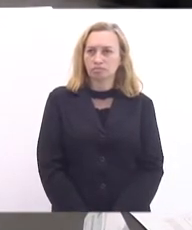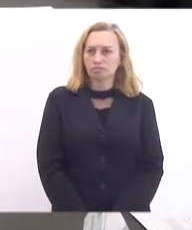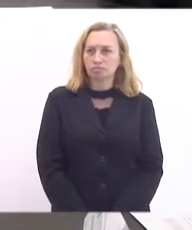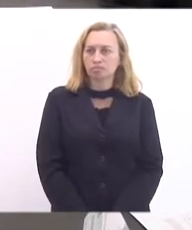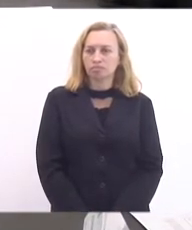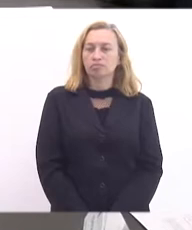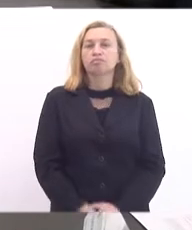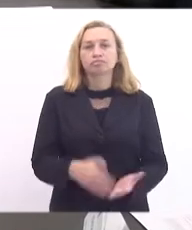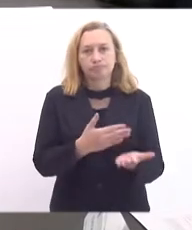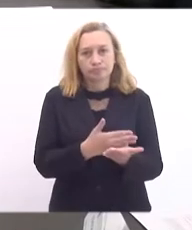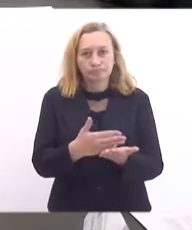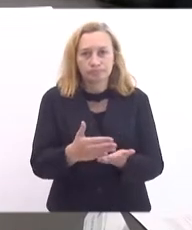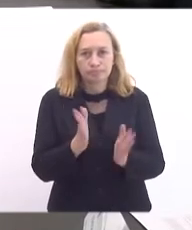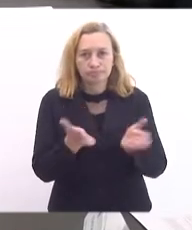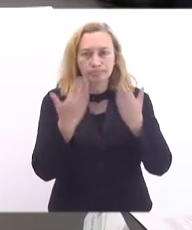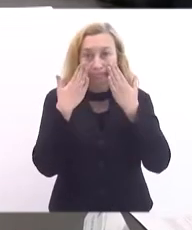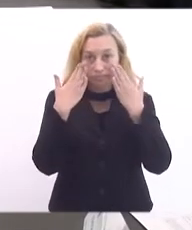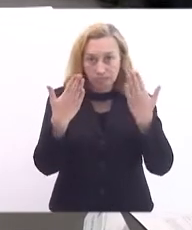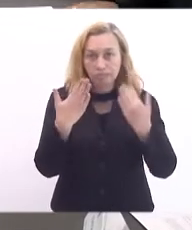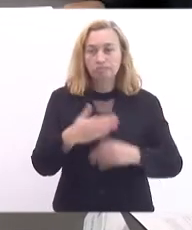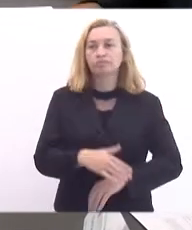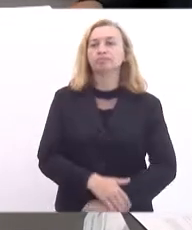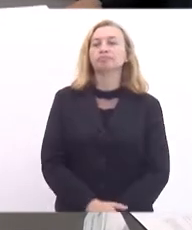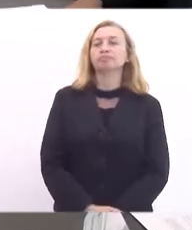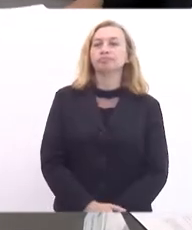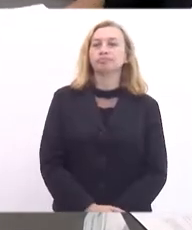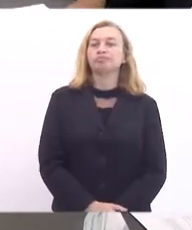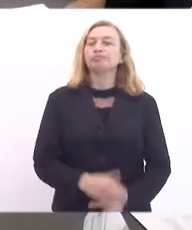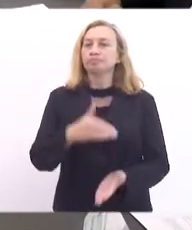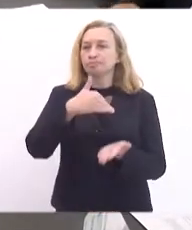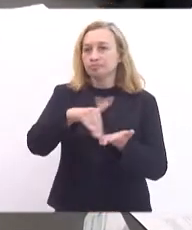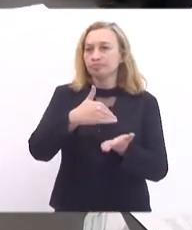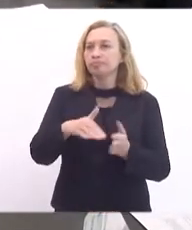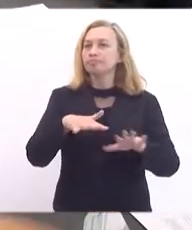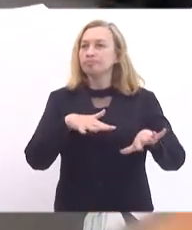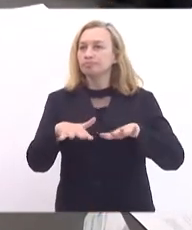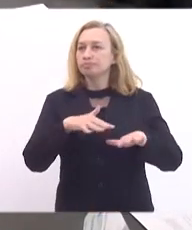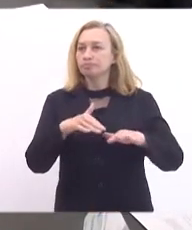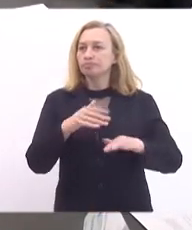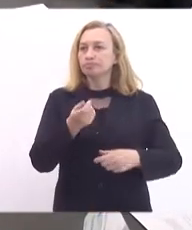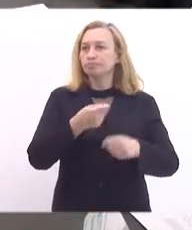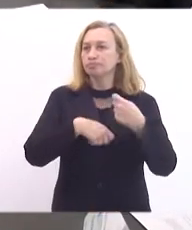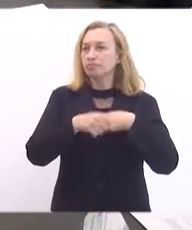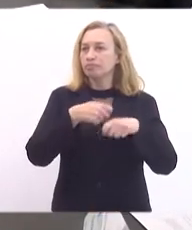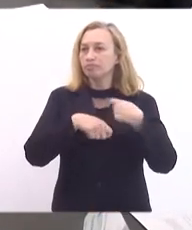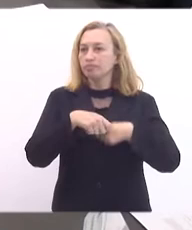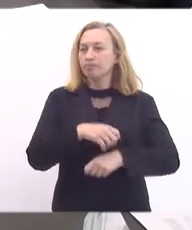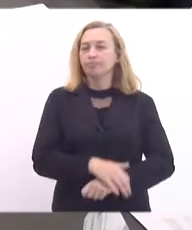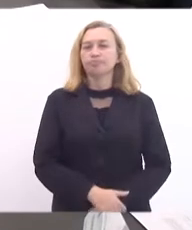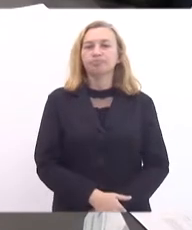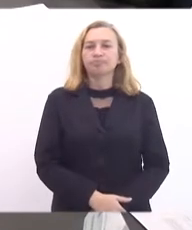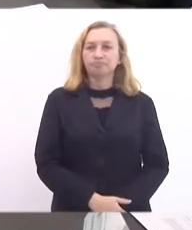nós vamos iniciar aqui apresentação da secretaria desenvolvimento econômico e